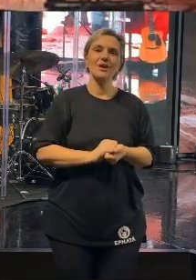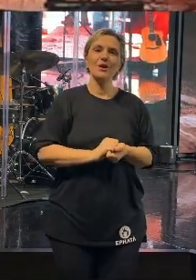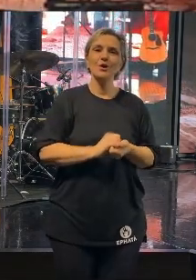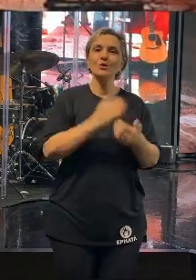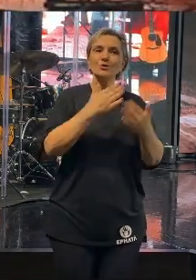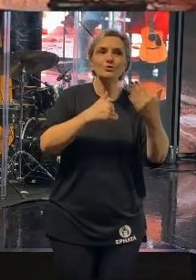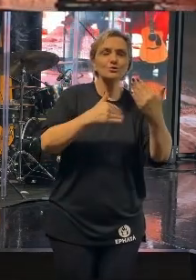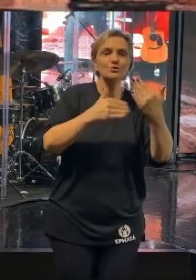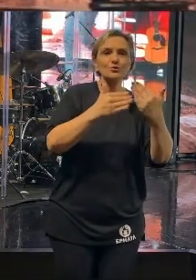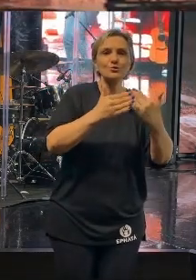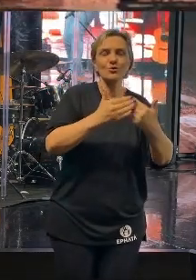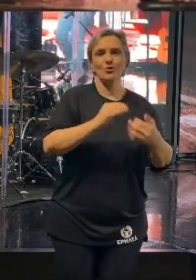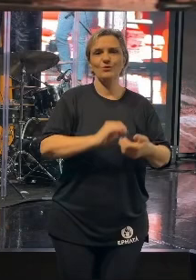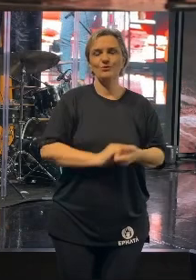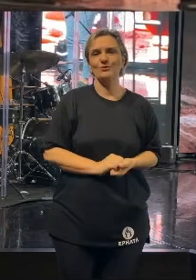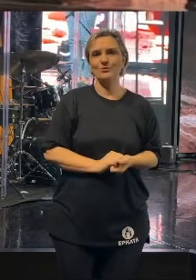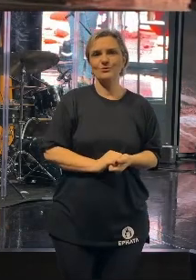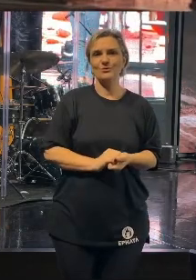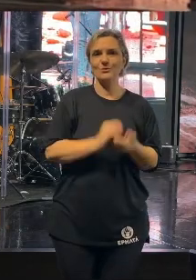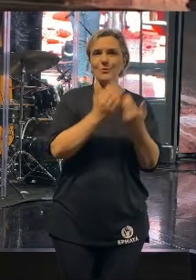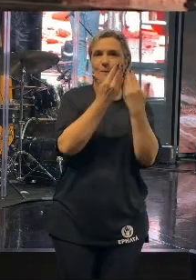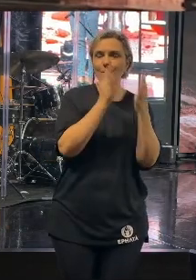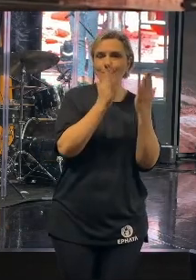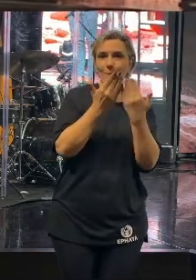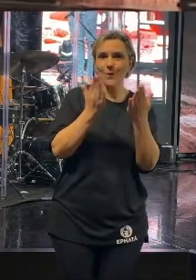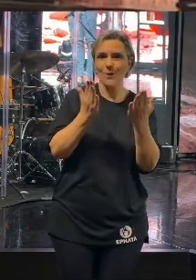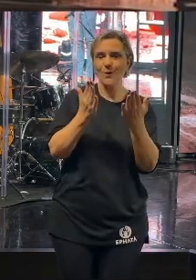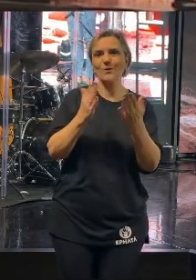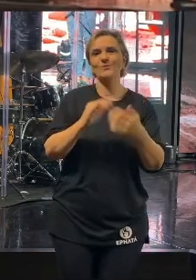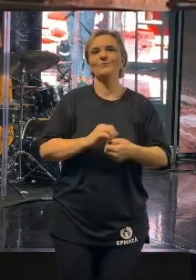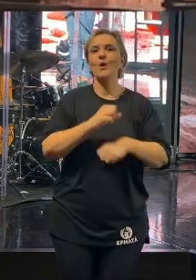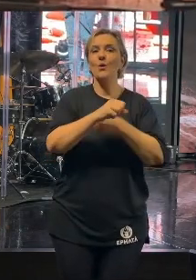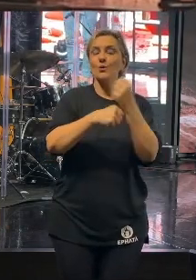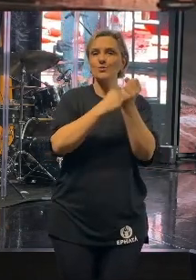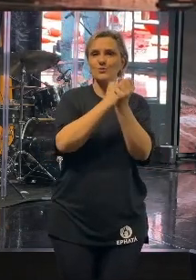Todos ou parte dos presos foram soltos.